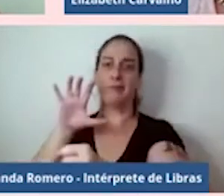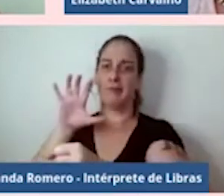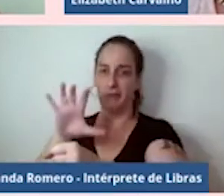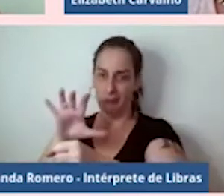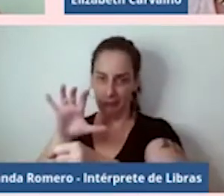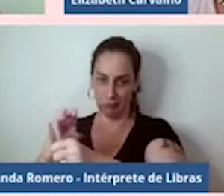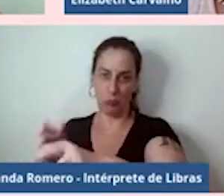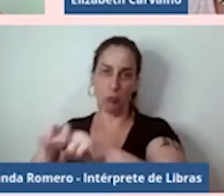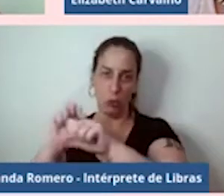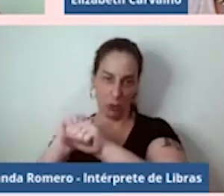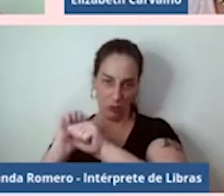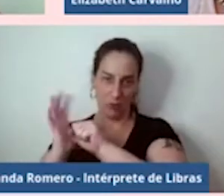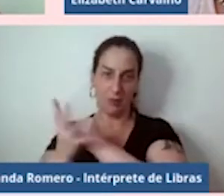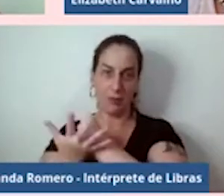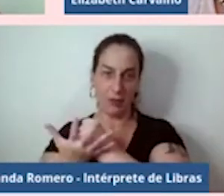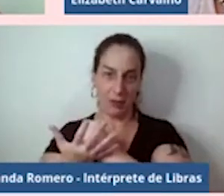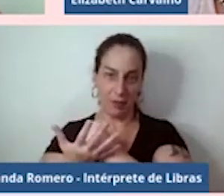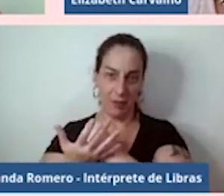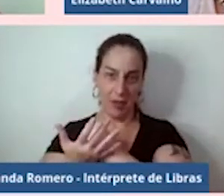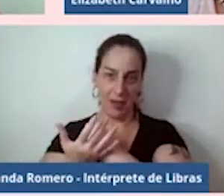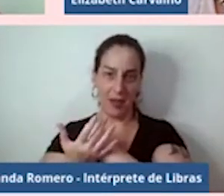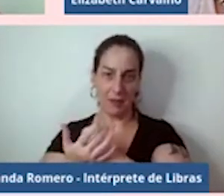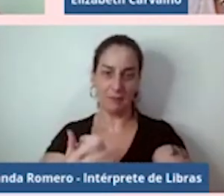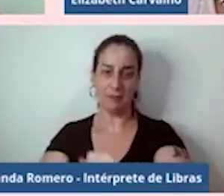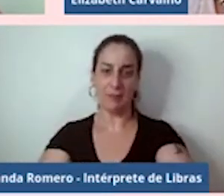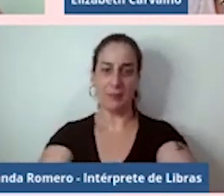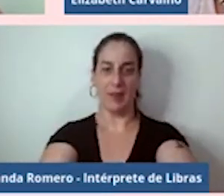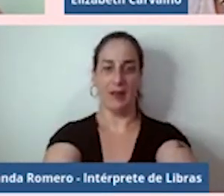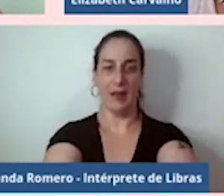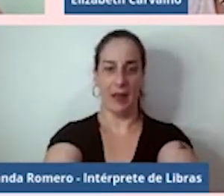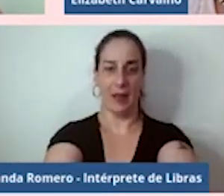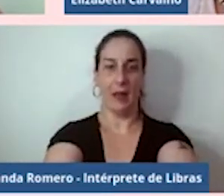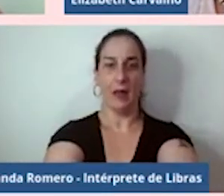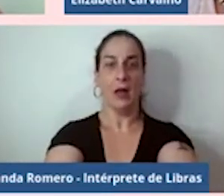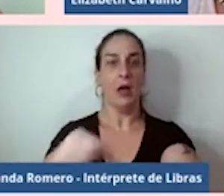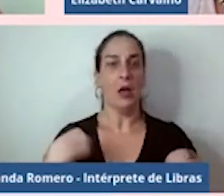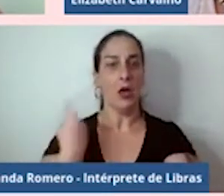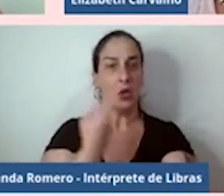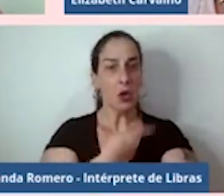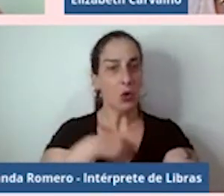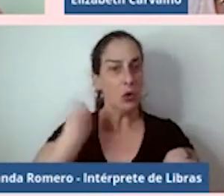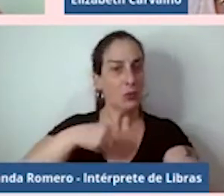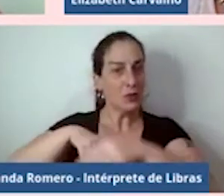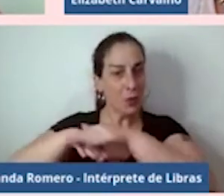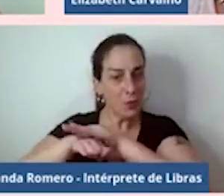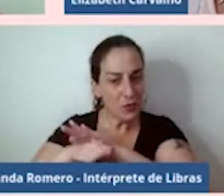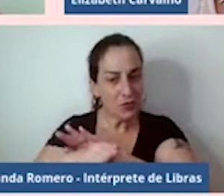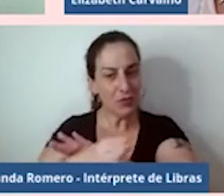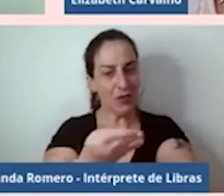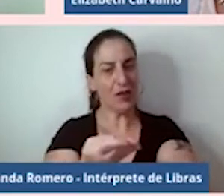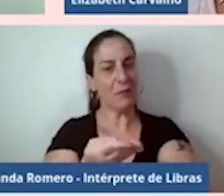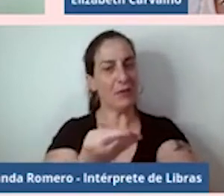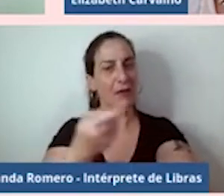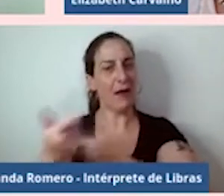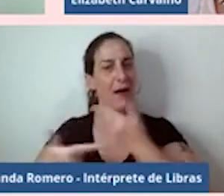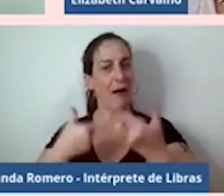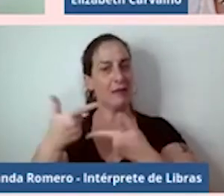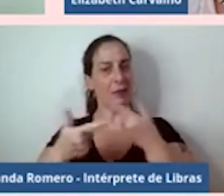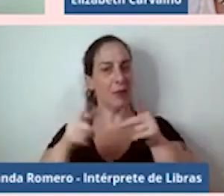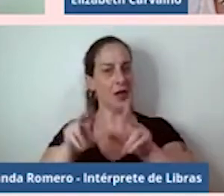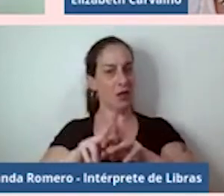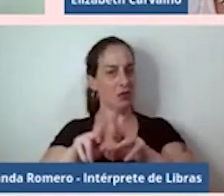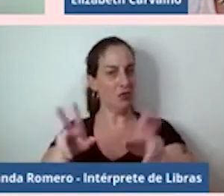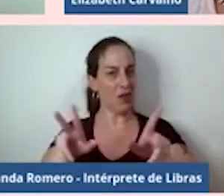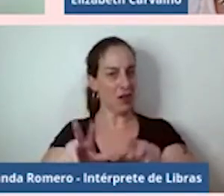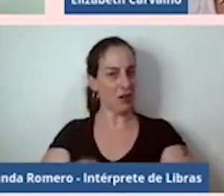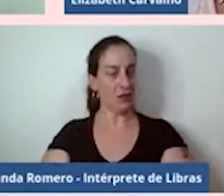a pandemia, né, uma das mais, e a gente teve que se reinventar e aprender a trabalhar diferente. Então, quando abriram as